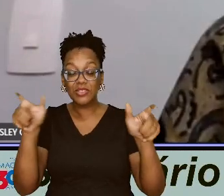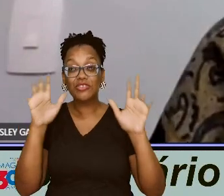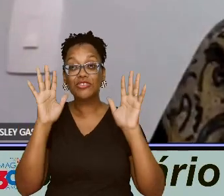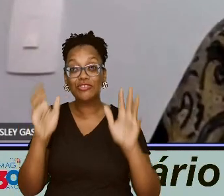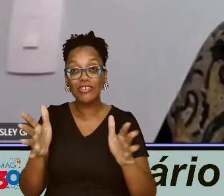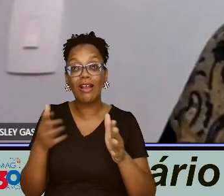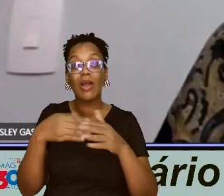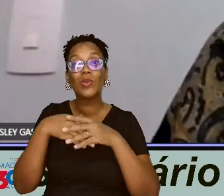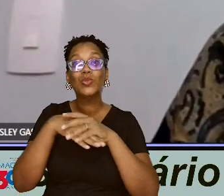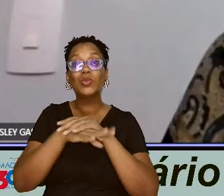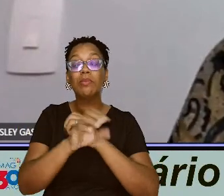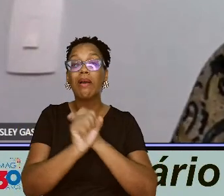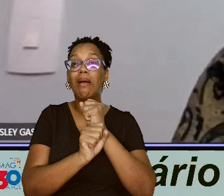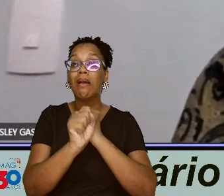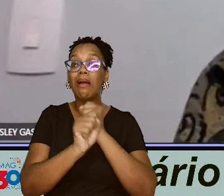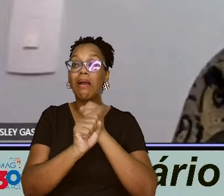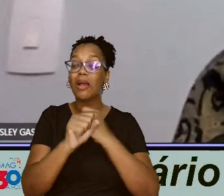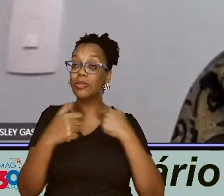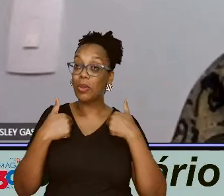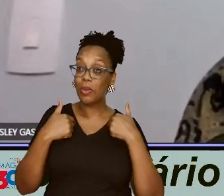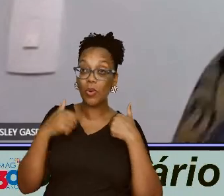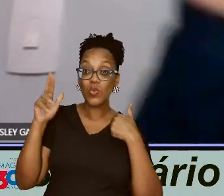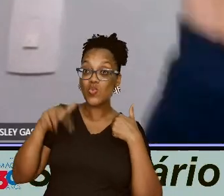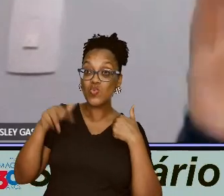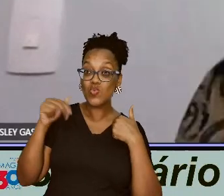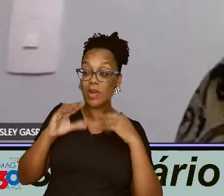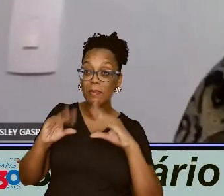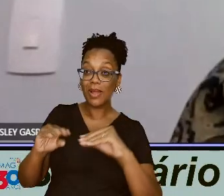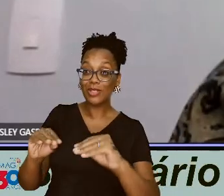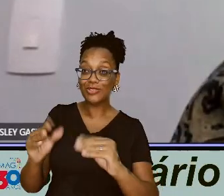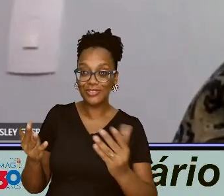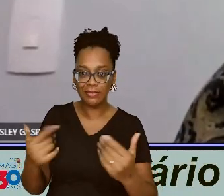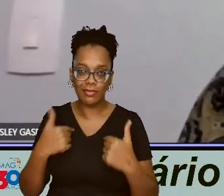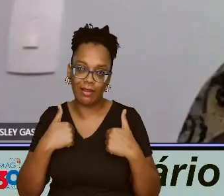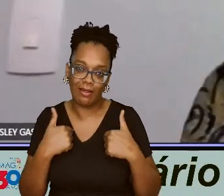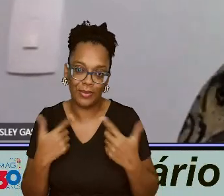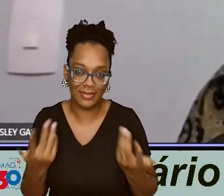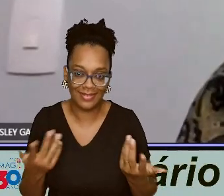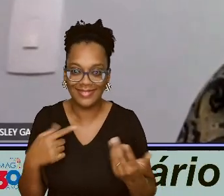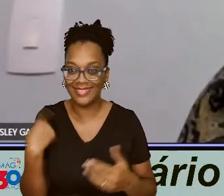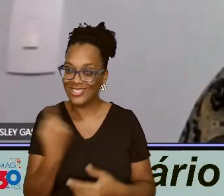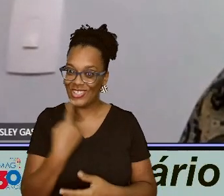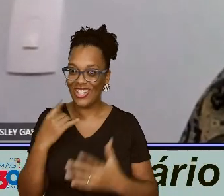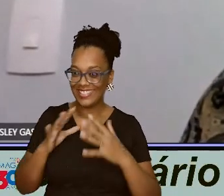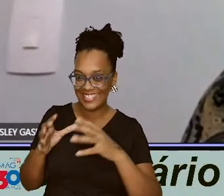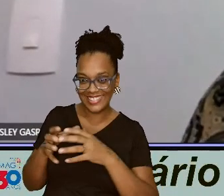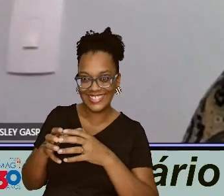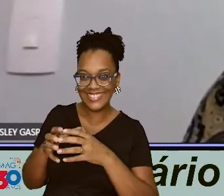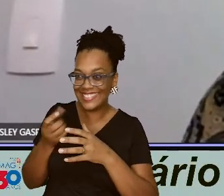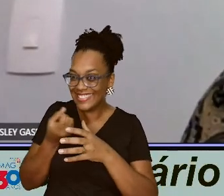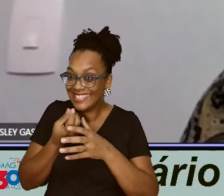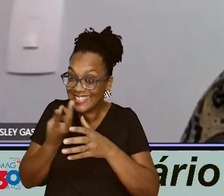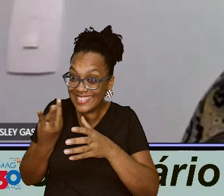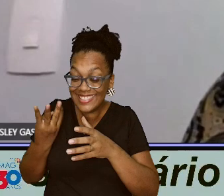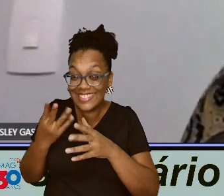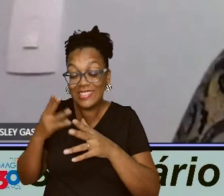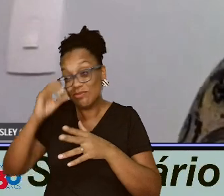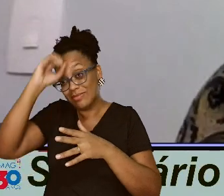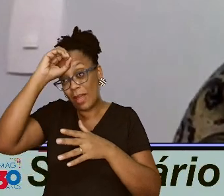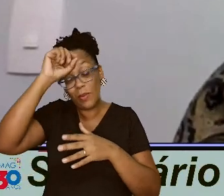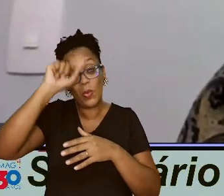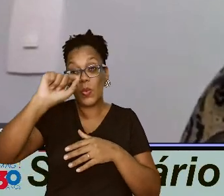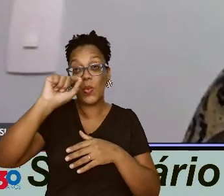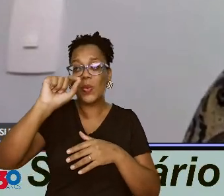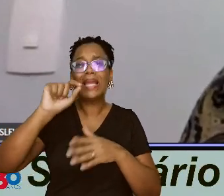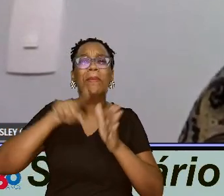isso há tanto tempo e a gente nunca tinha mexido com isso, pelo menos, né? Nosso grupinho aqui nem sabia